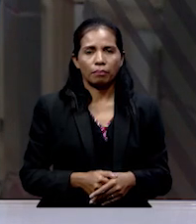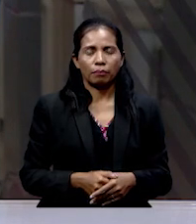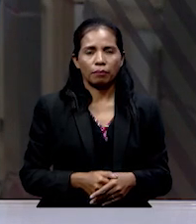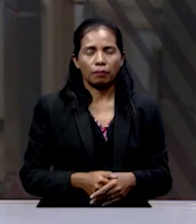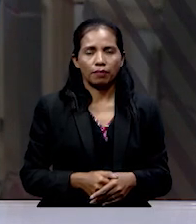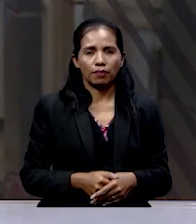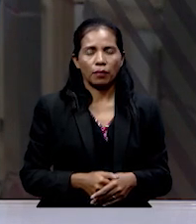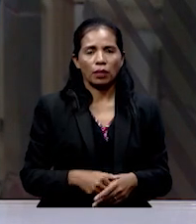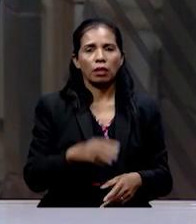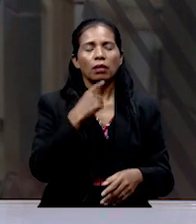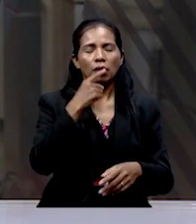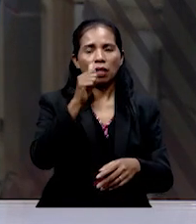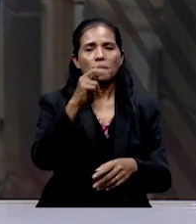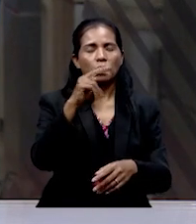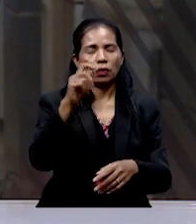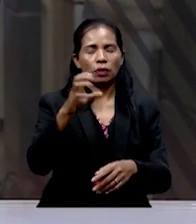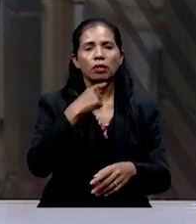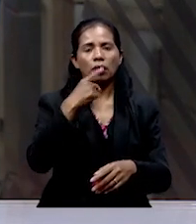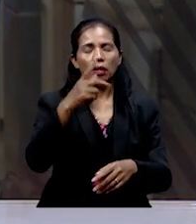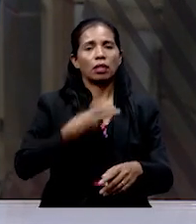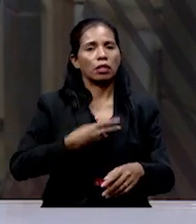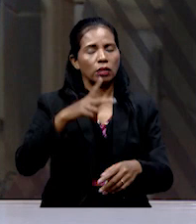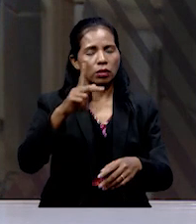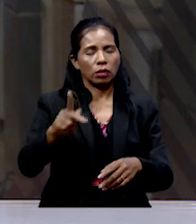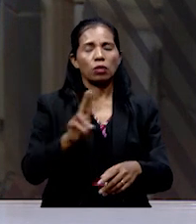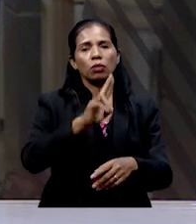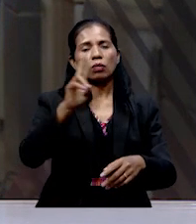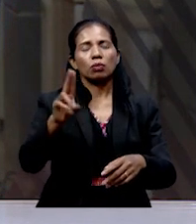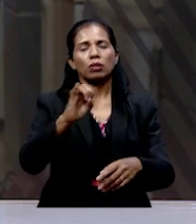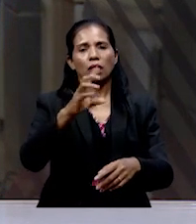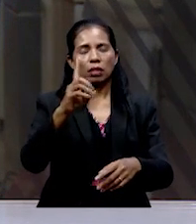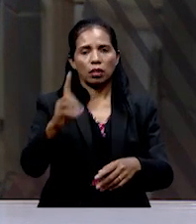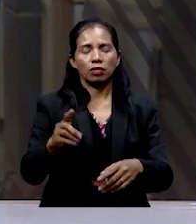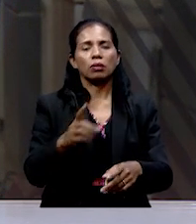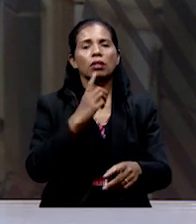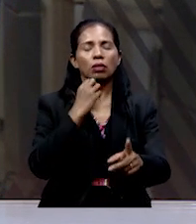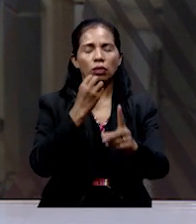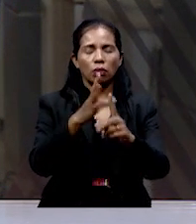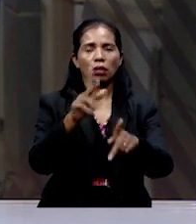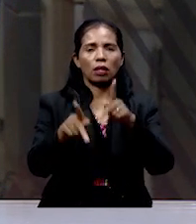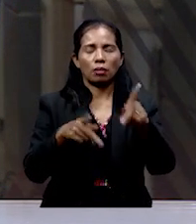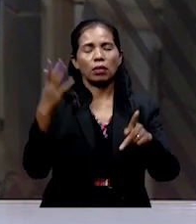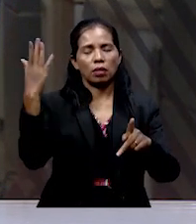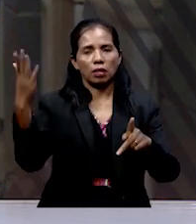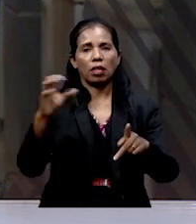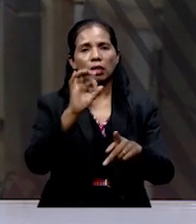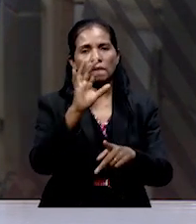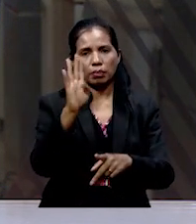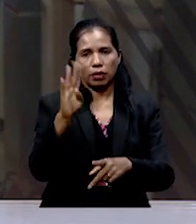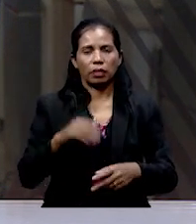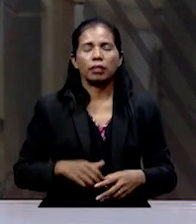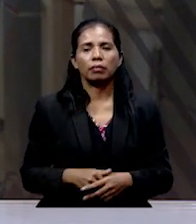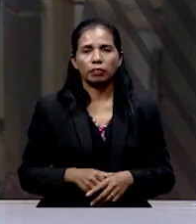Calou um lamento a atitude se de dar um balão no be usa de falso de desfama a liderança e a social media.